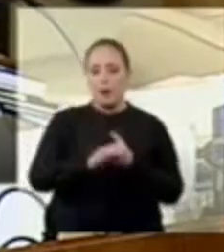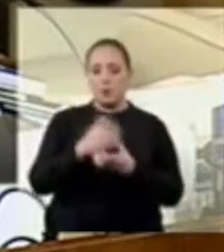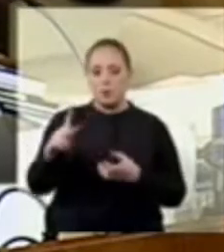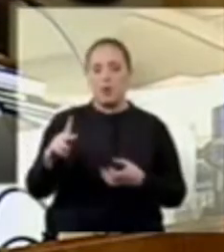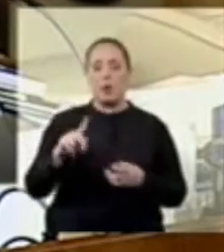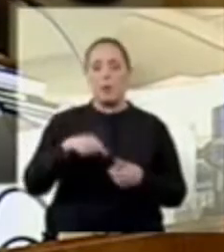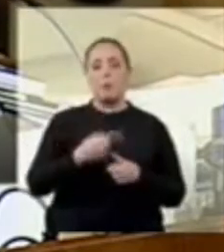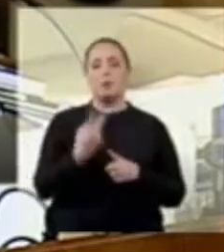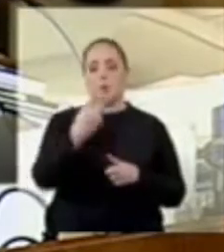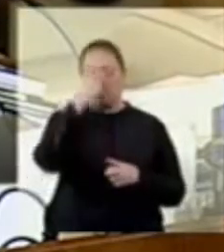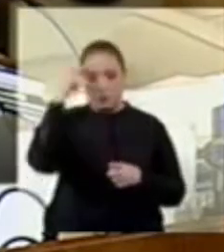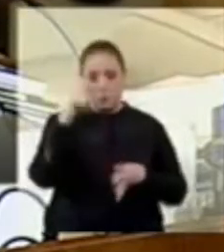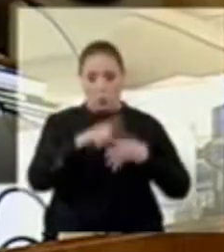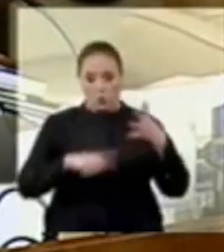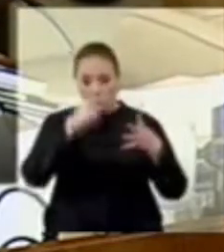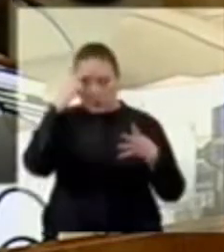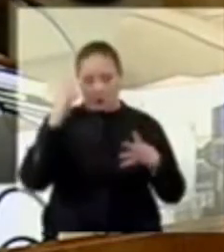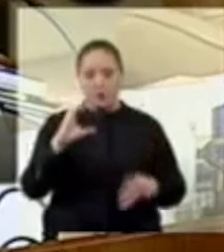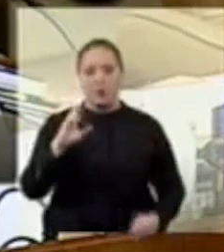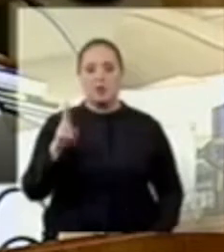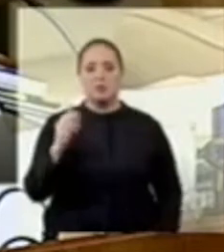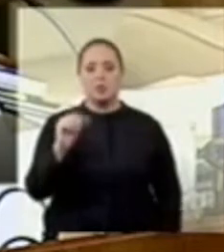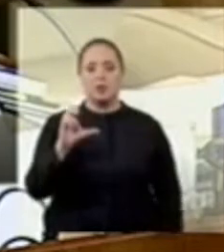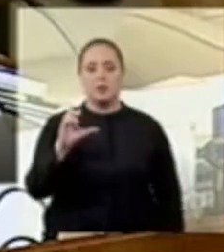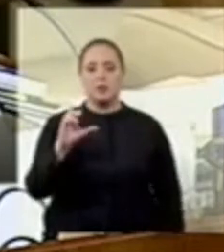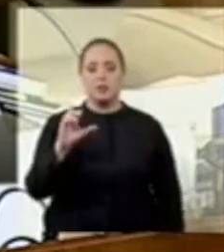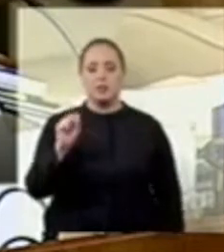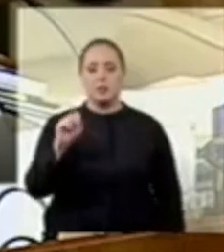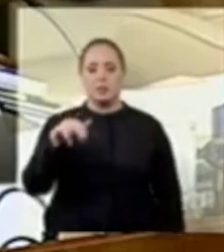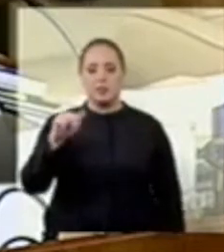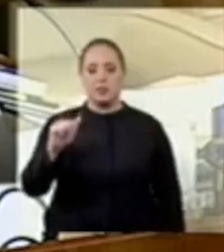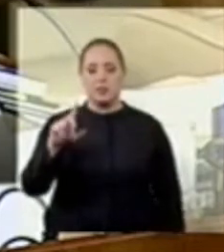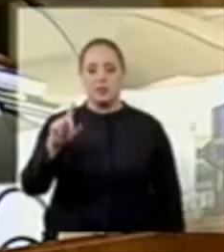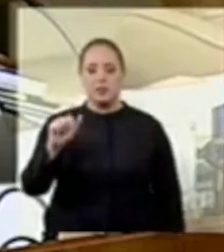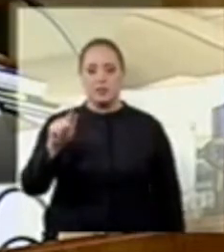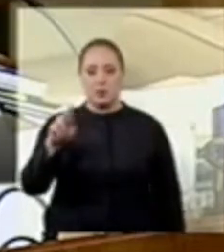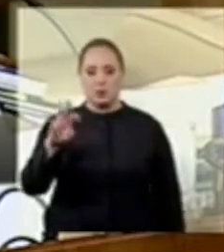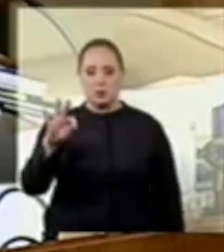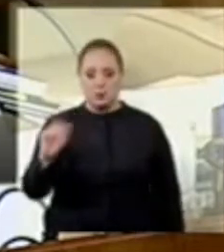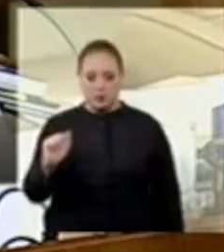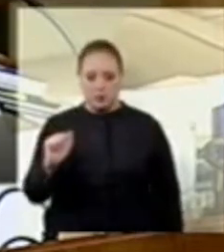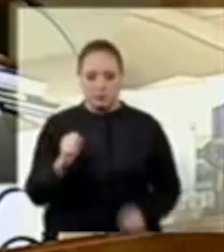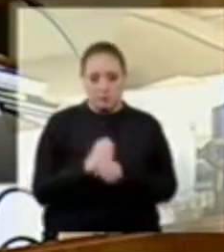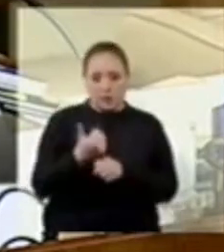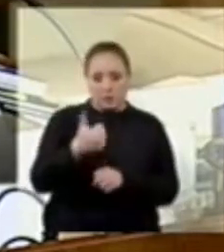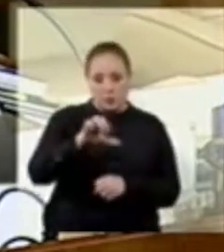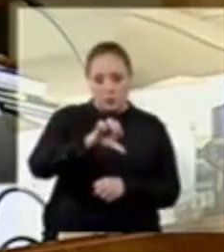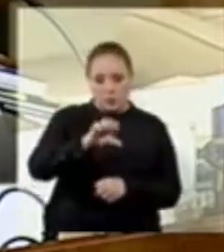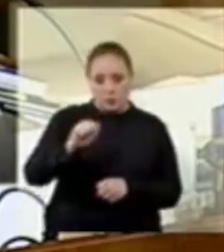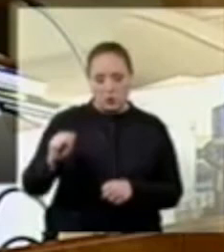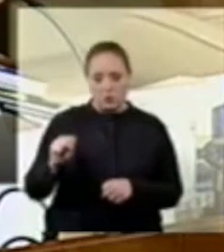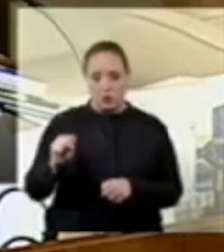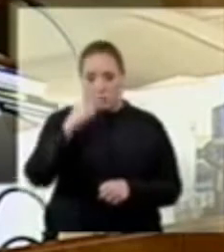no episódio conhecido como chacina da gruta o crime aconteceu em 98 o réu aguarda